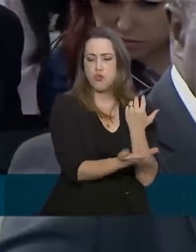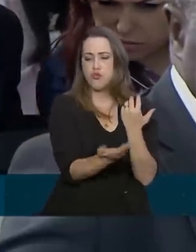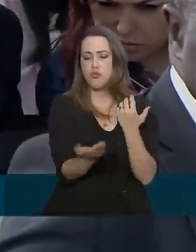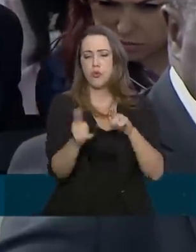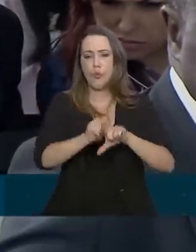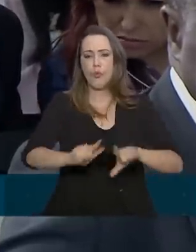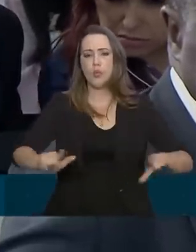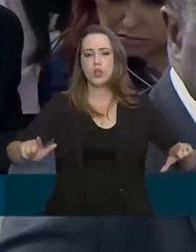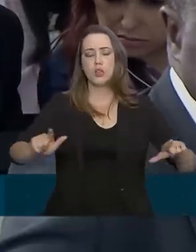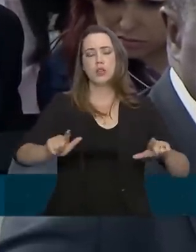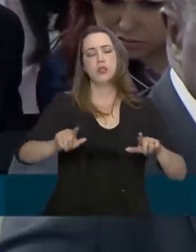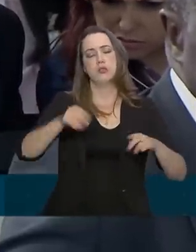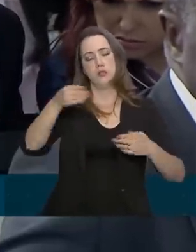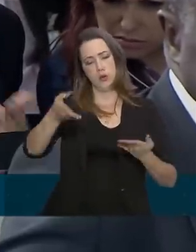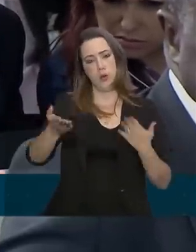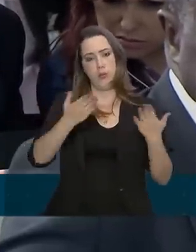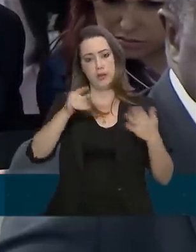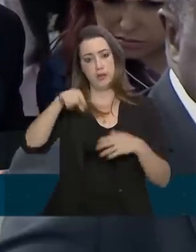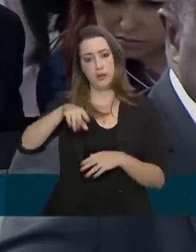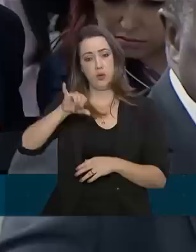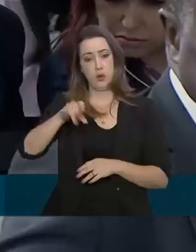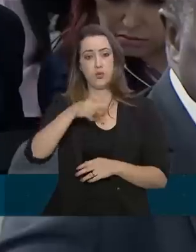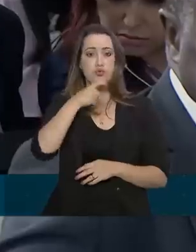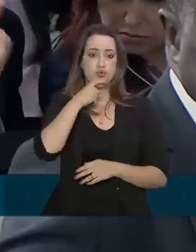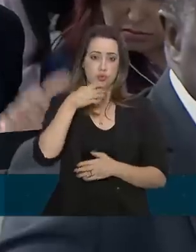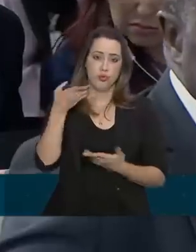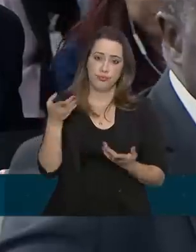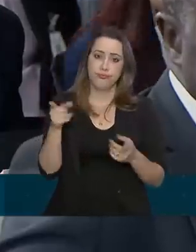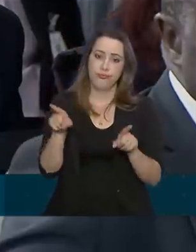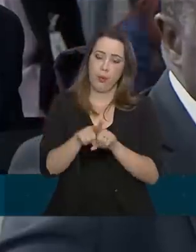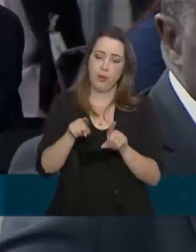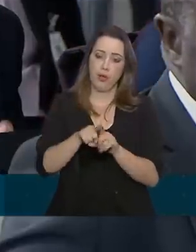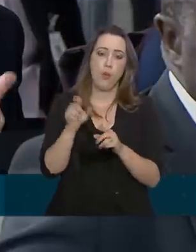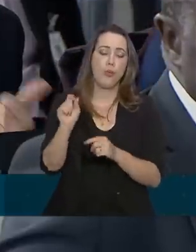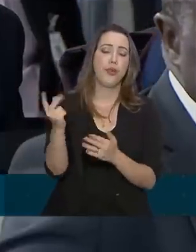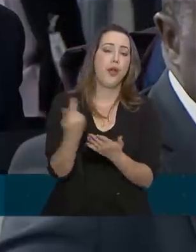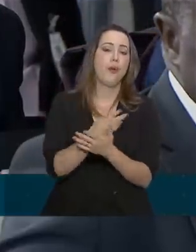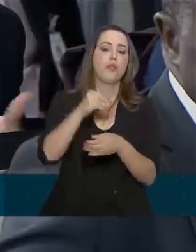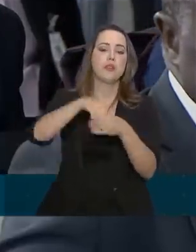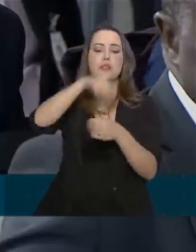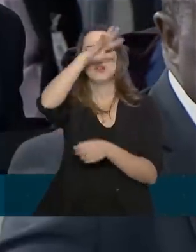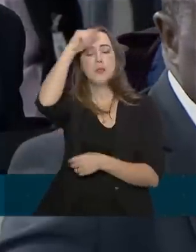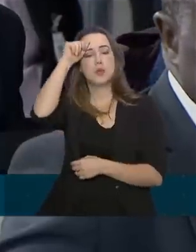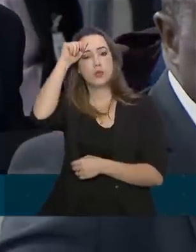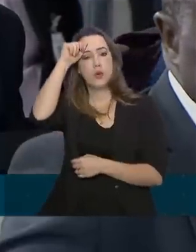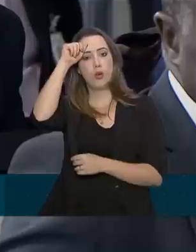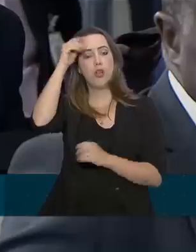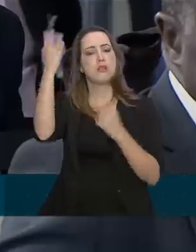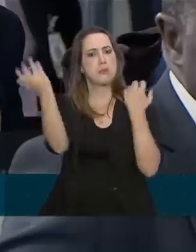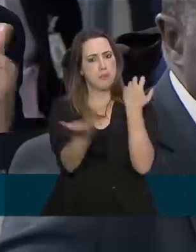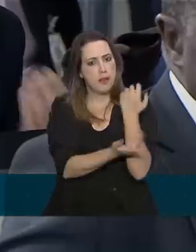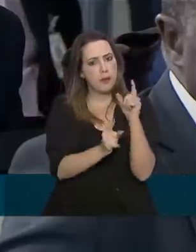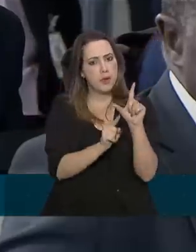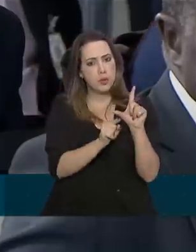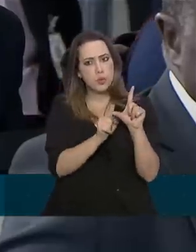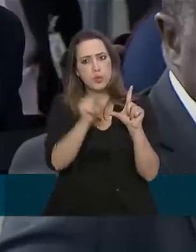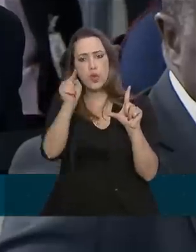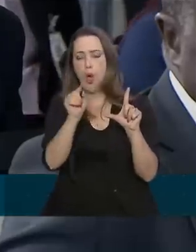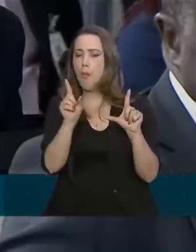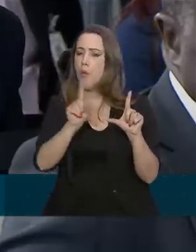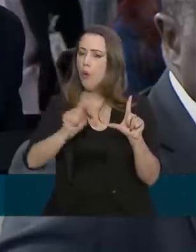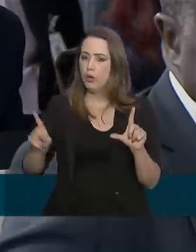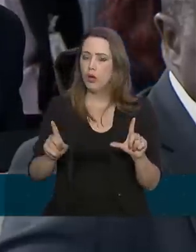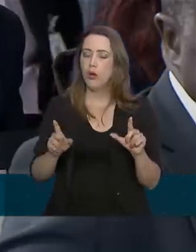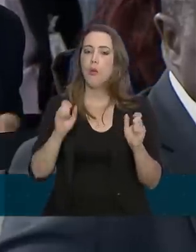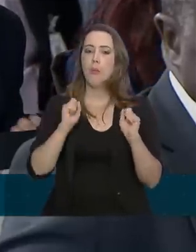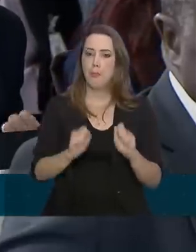212% que suscitou no começo da entrevista então o que está acontecendo amazônia o desmatamento aumentando não é o que o senhor acha que pode aumentar nos próximos